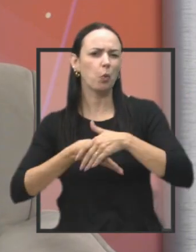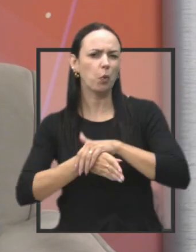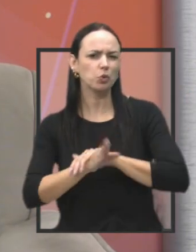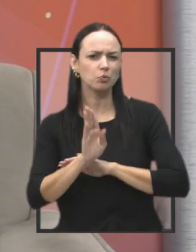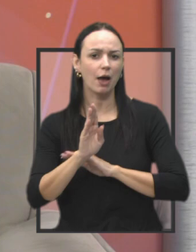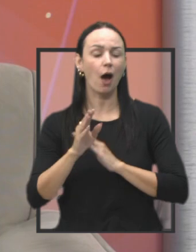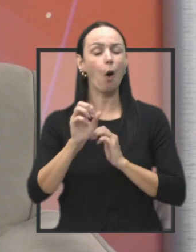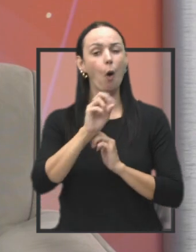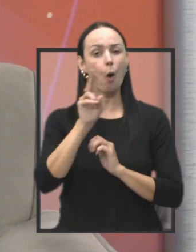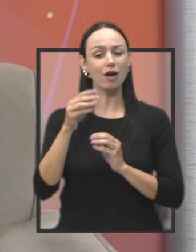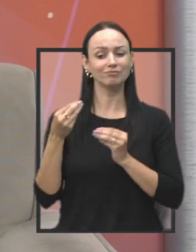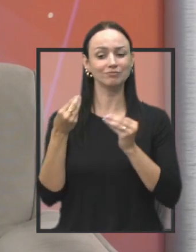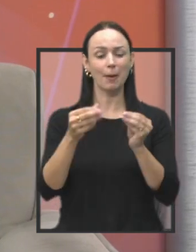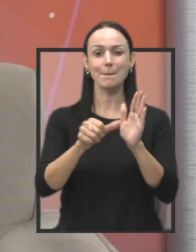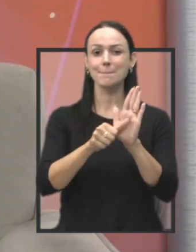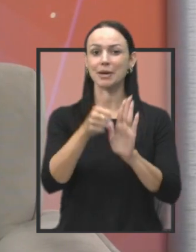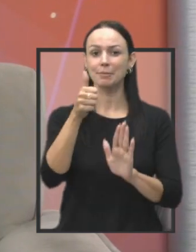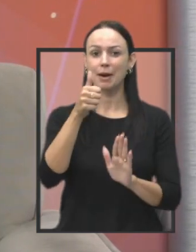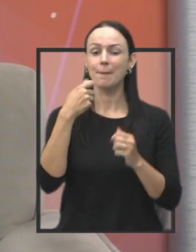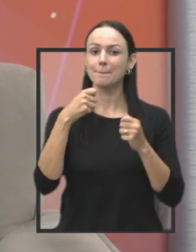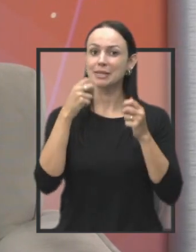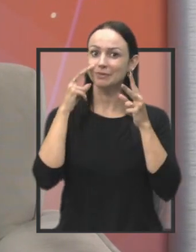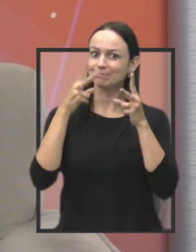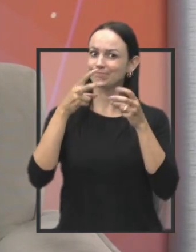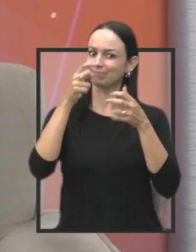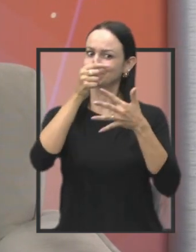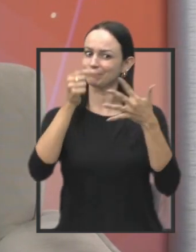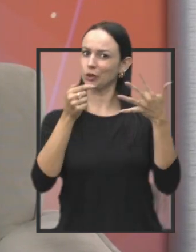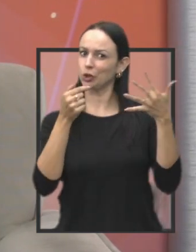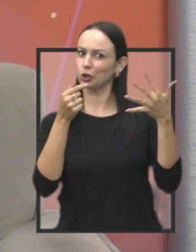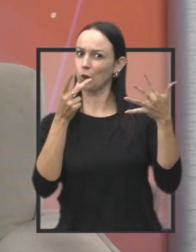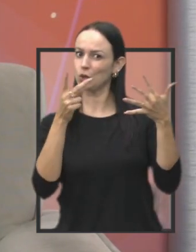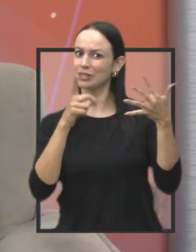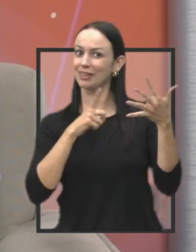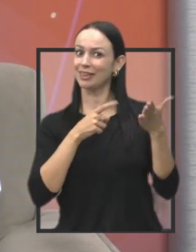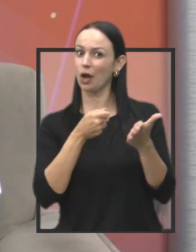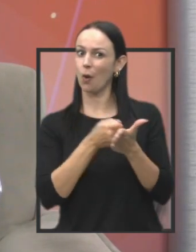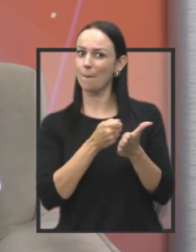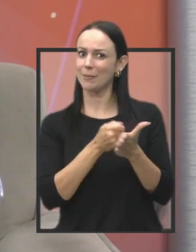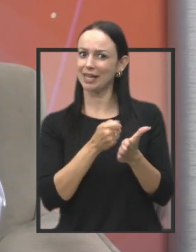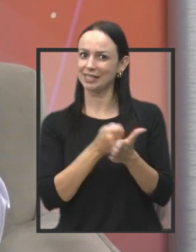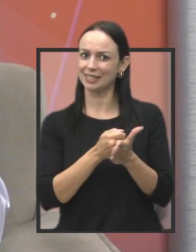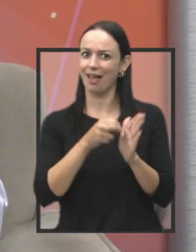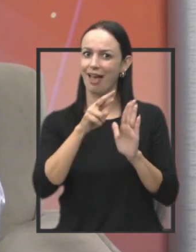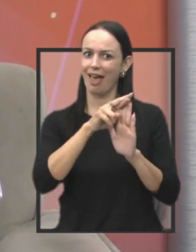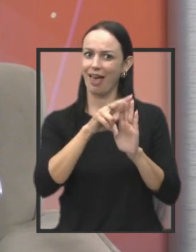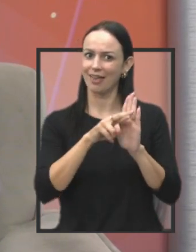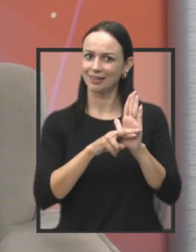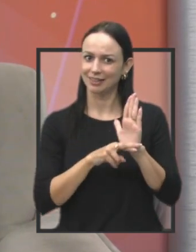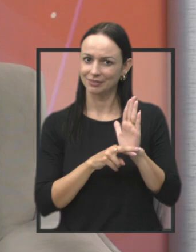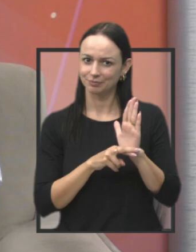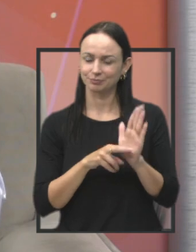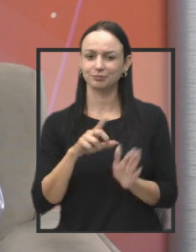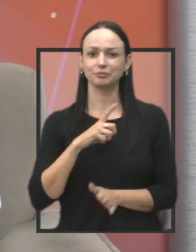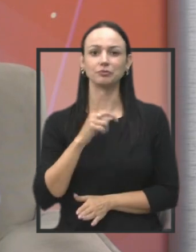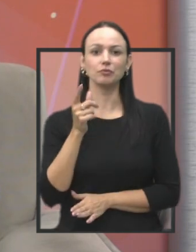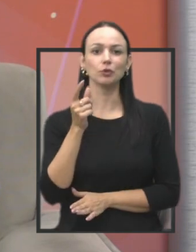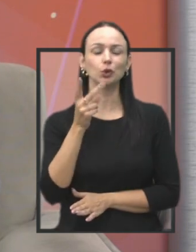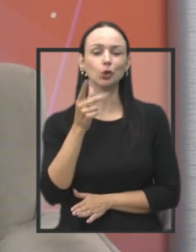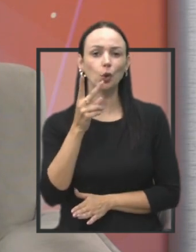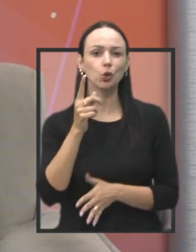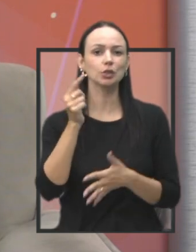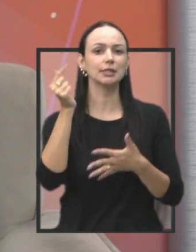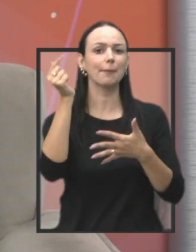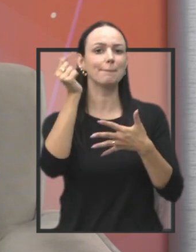deve observar quanto à obrigatoriedade de entrega. Então, são 12 requisitos ou 12